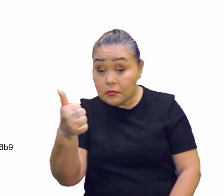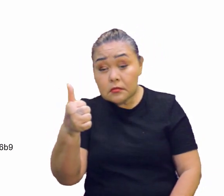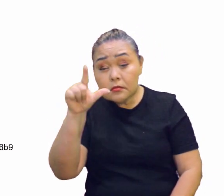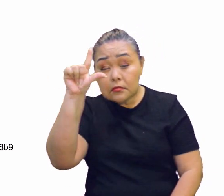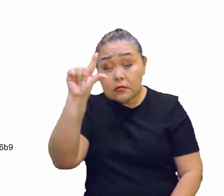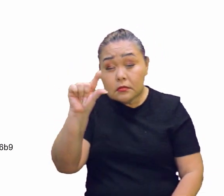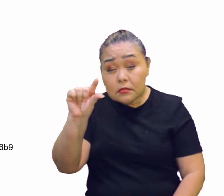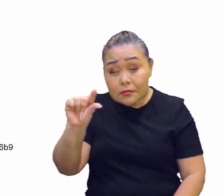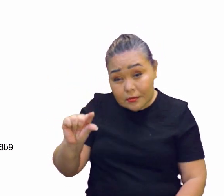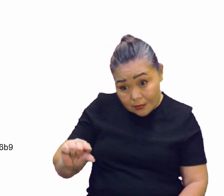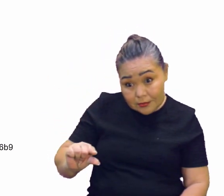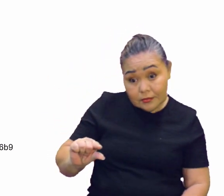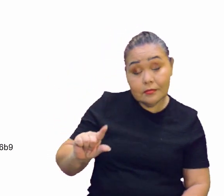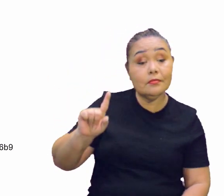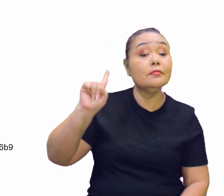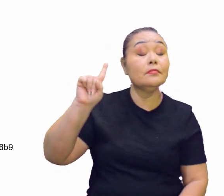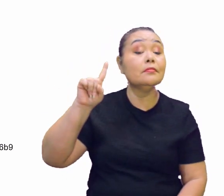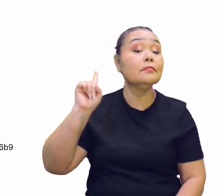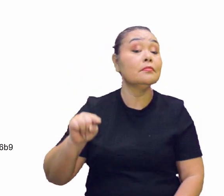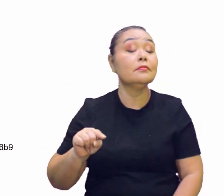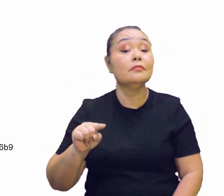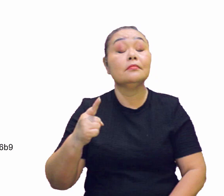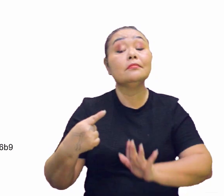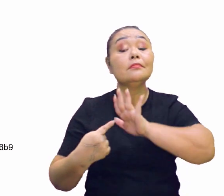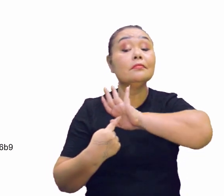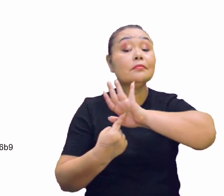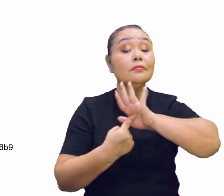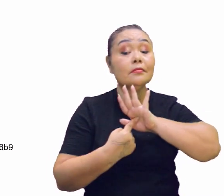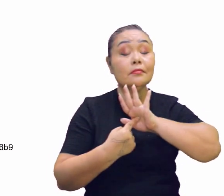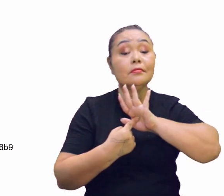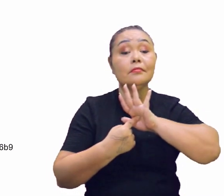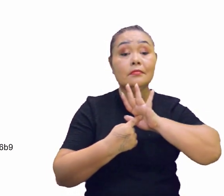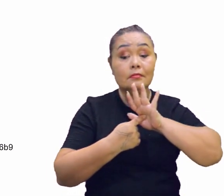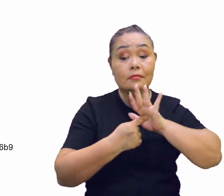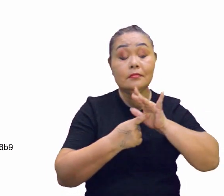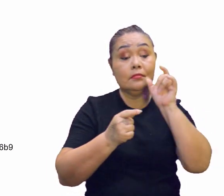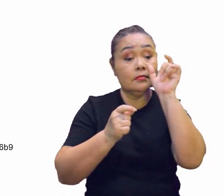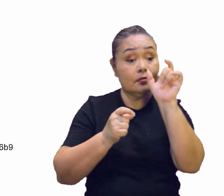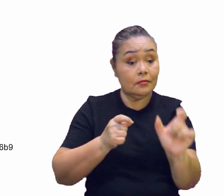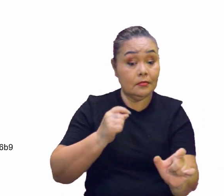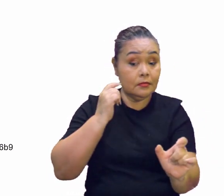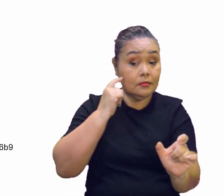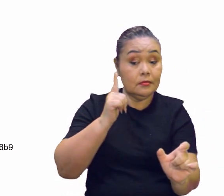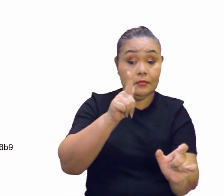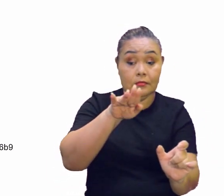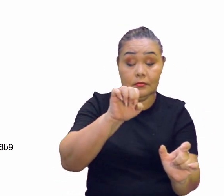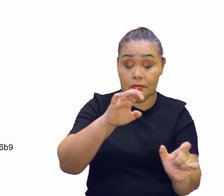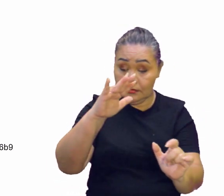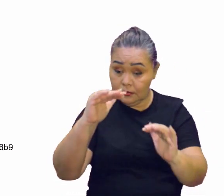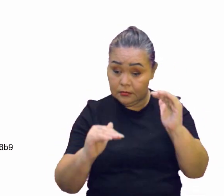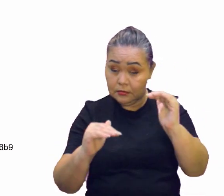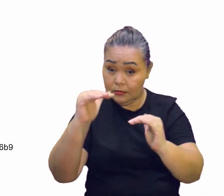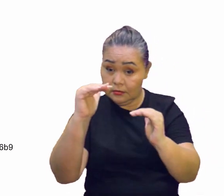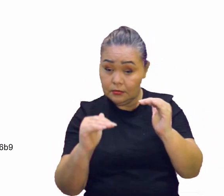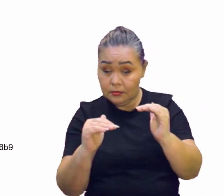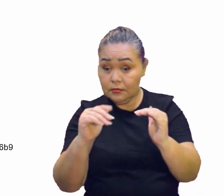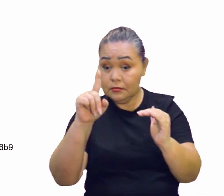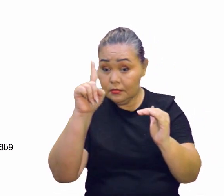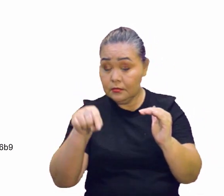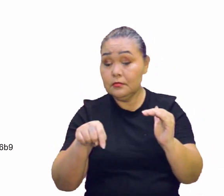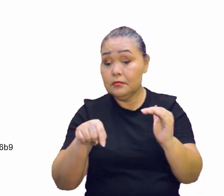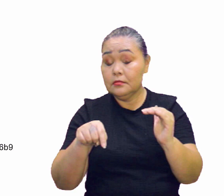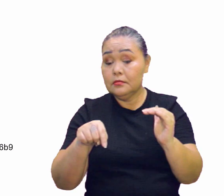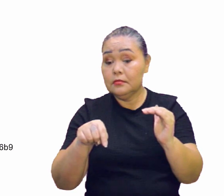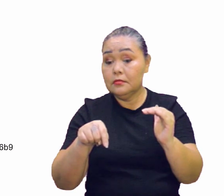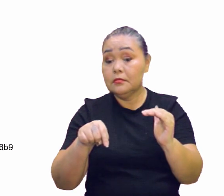0,761. Tá? Então, isso mostra que o índice de Gini e a desigualdade na China